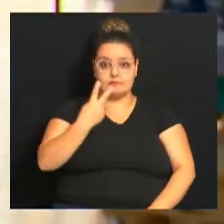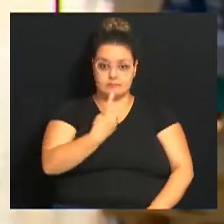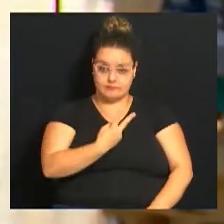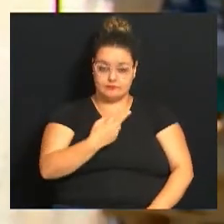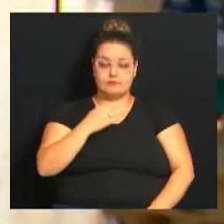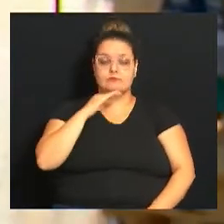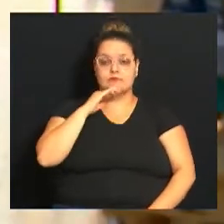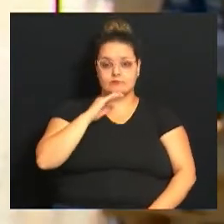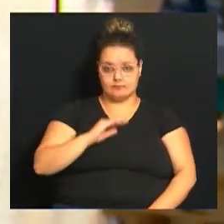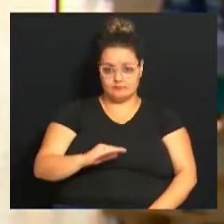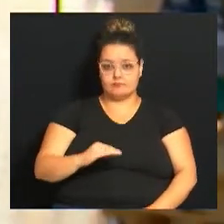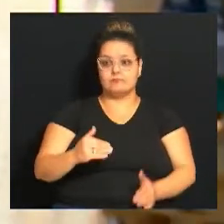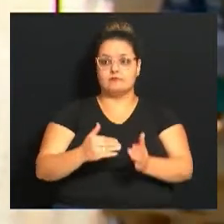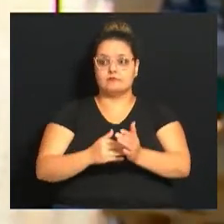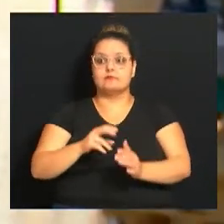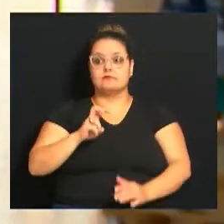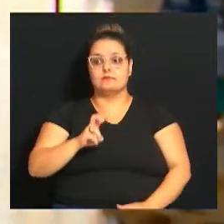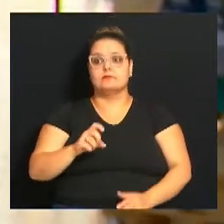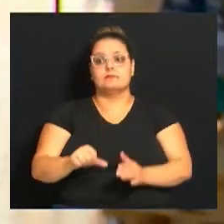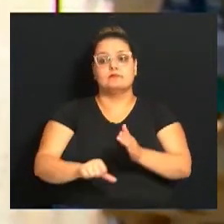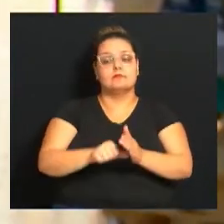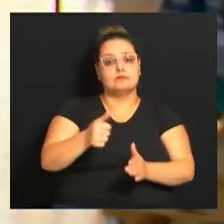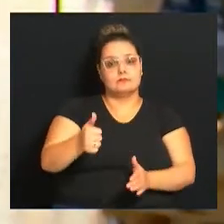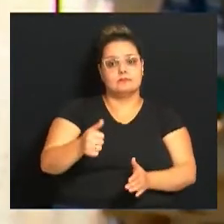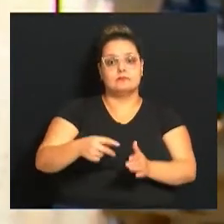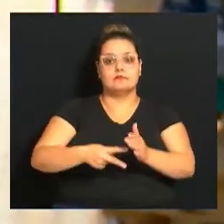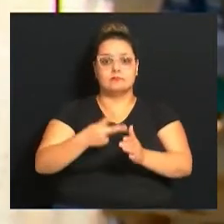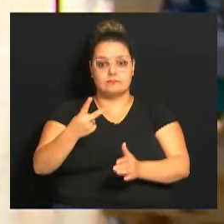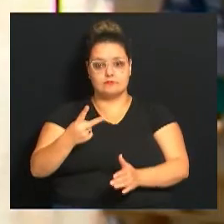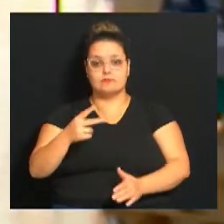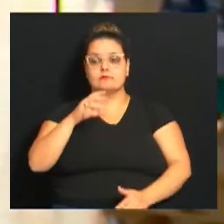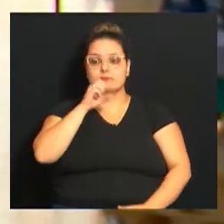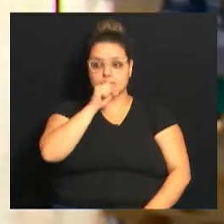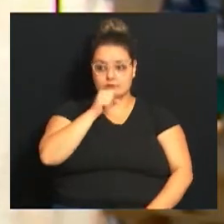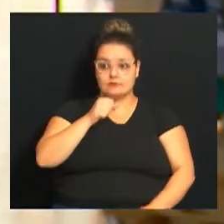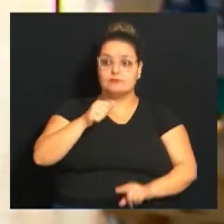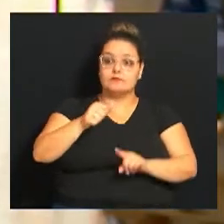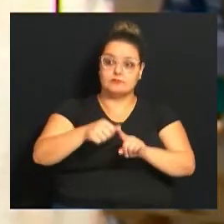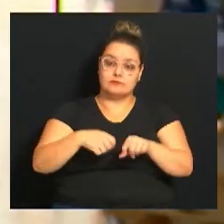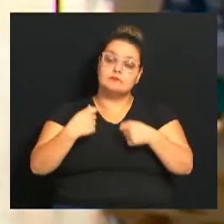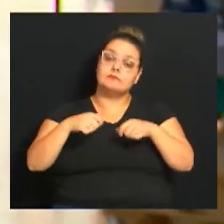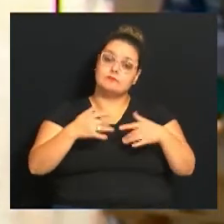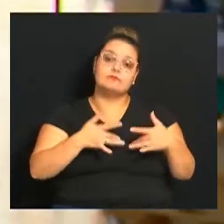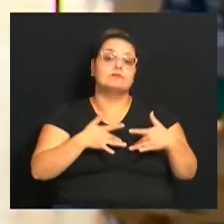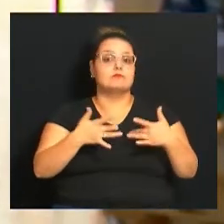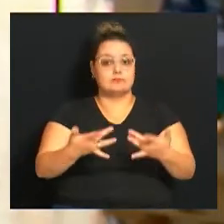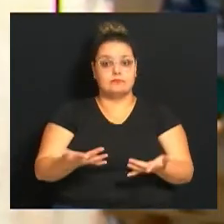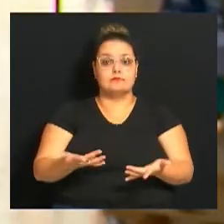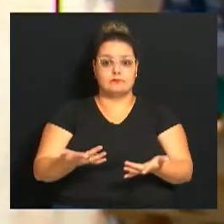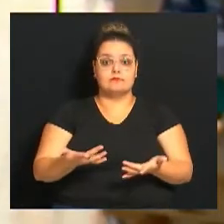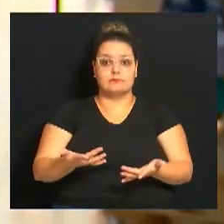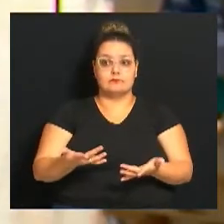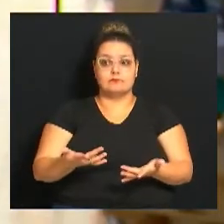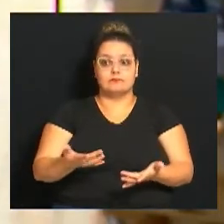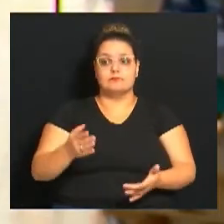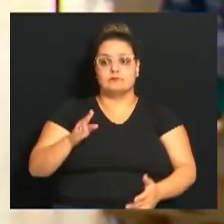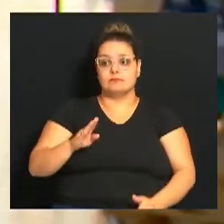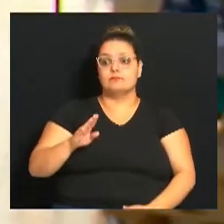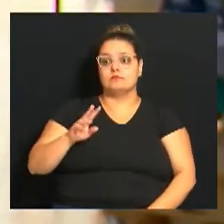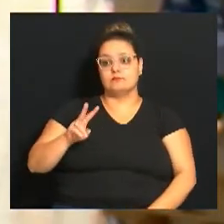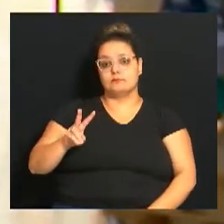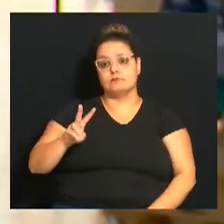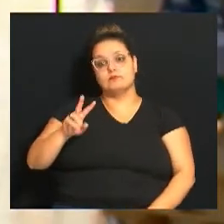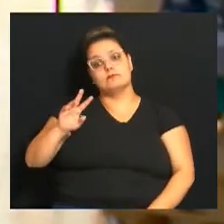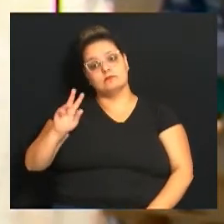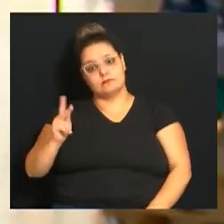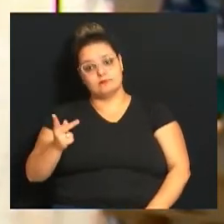e primeiro e segundo sábado do mês, das 9 ao meio-dia. Precisamos de voluntários. Então, a pessoa que quiser ser voluntária, é só ligar